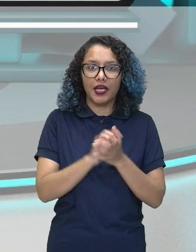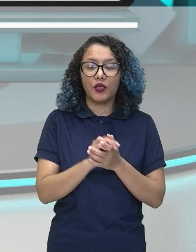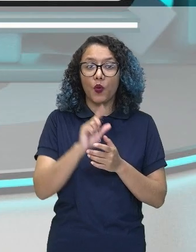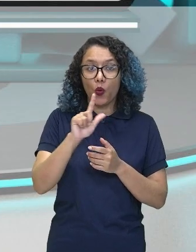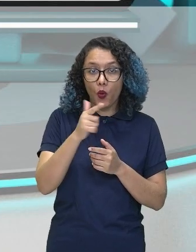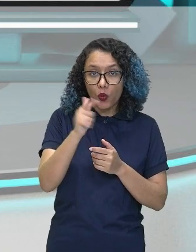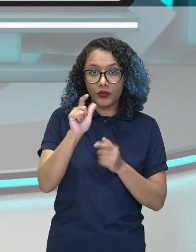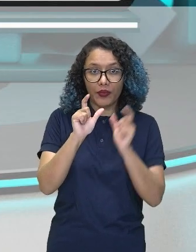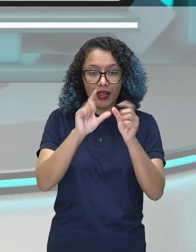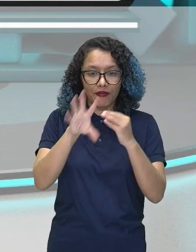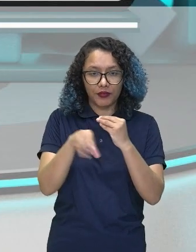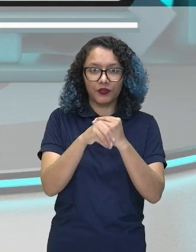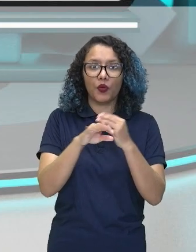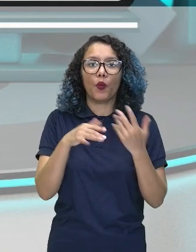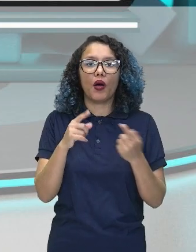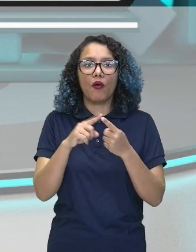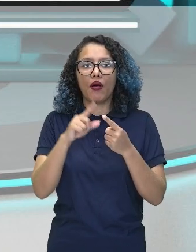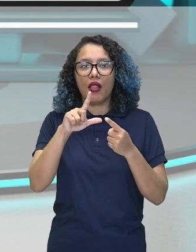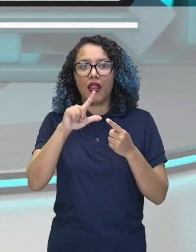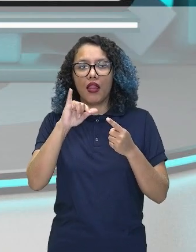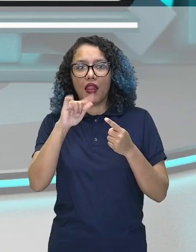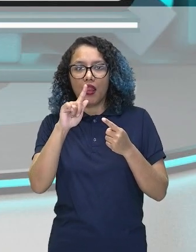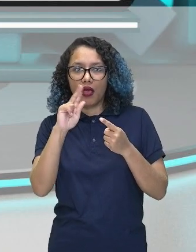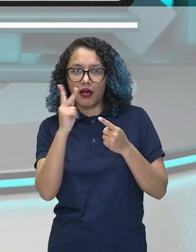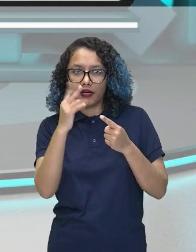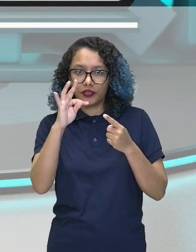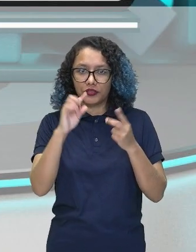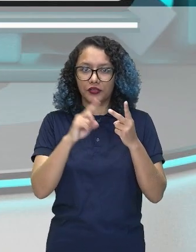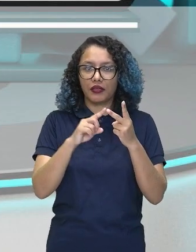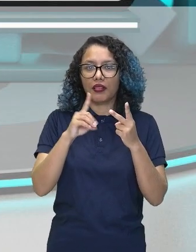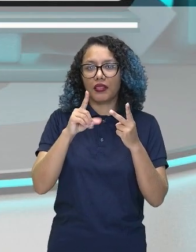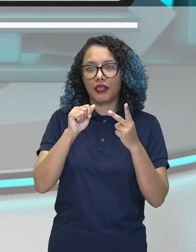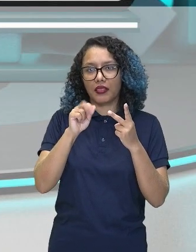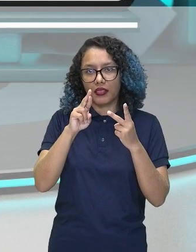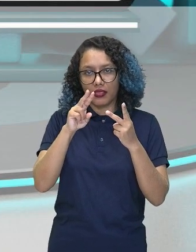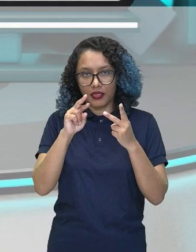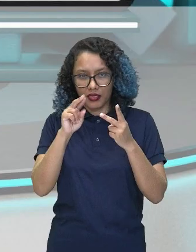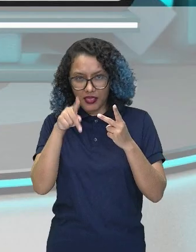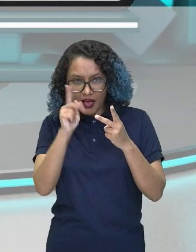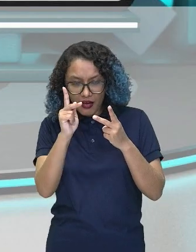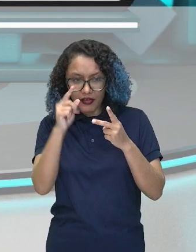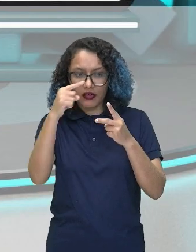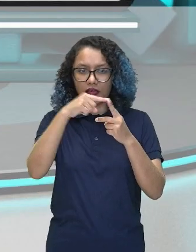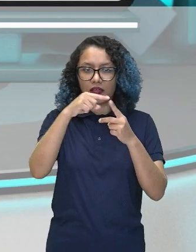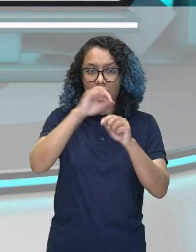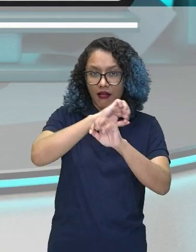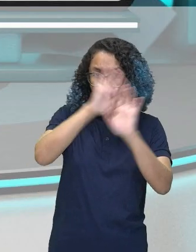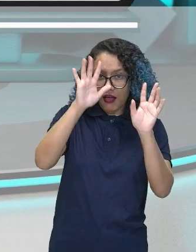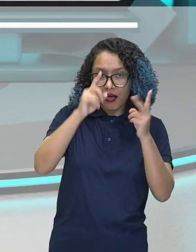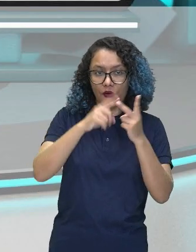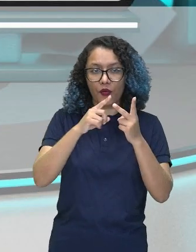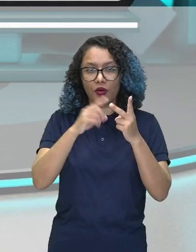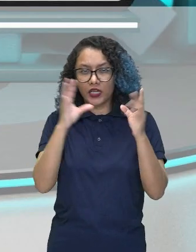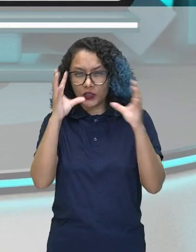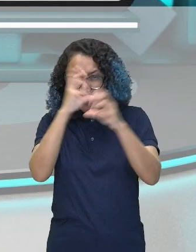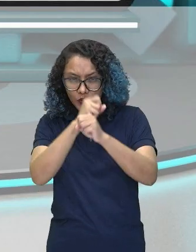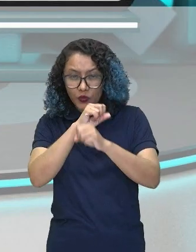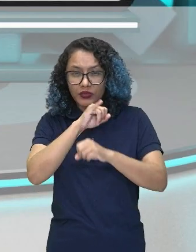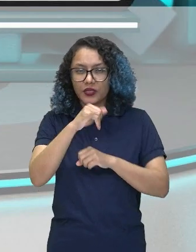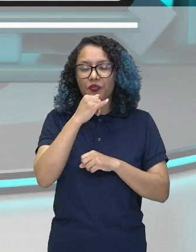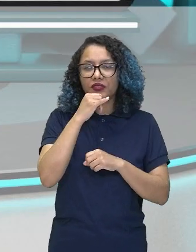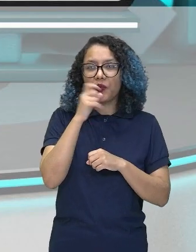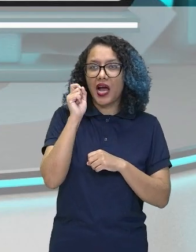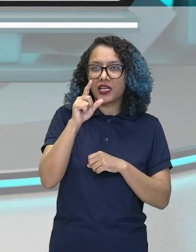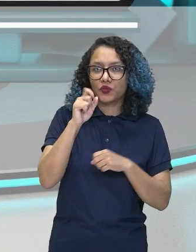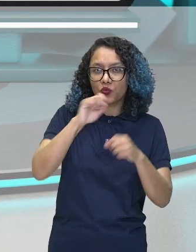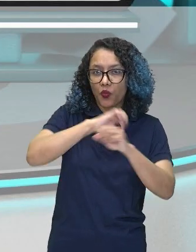palavras light e dark, que dão o significado de claro e escuro. Então, por exemplo, se eu quero falar azul claro, eu